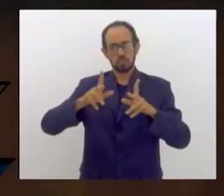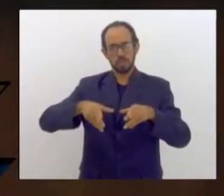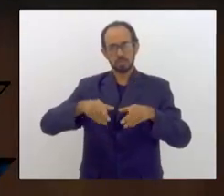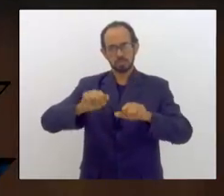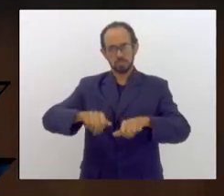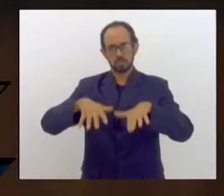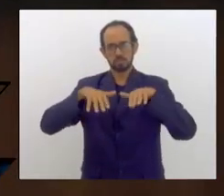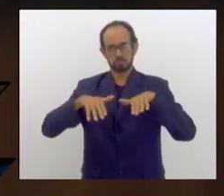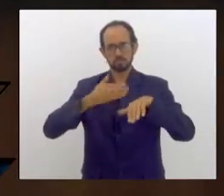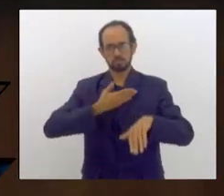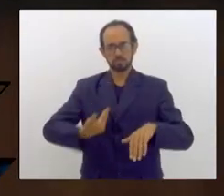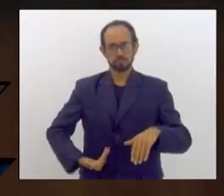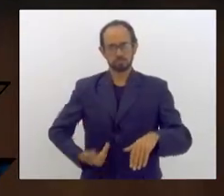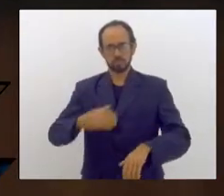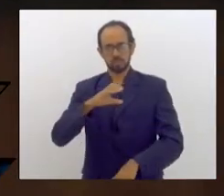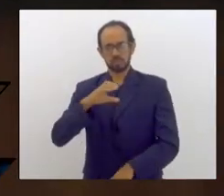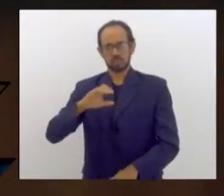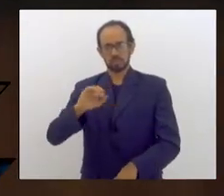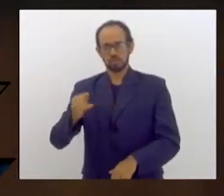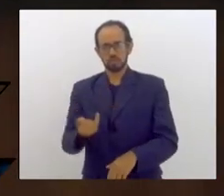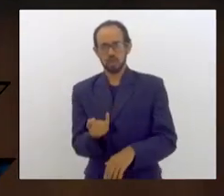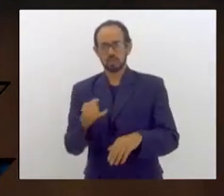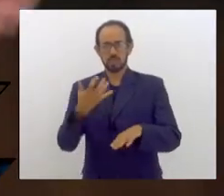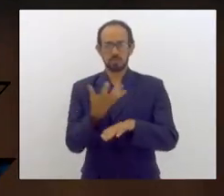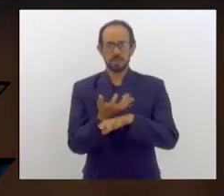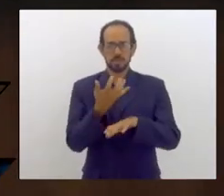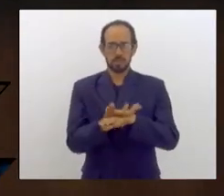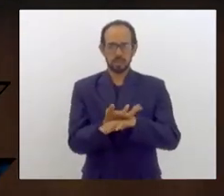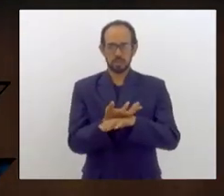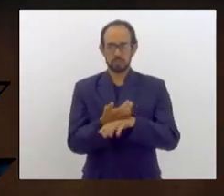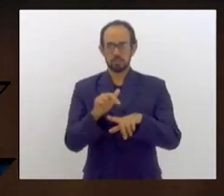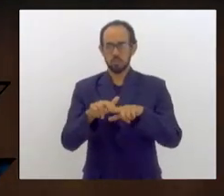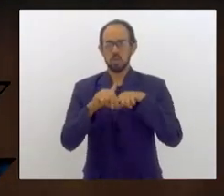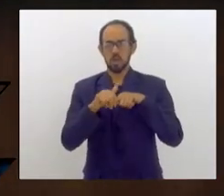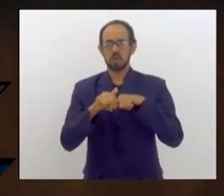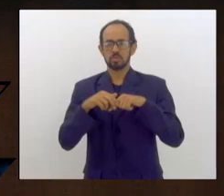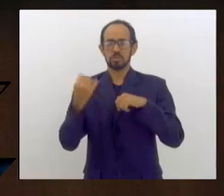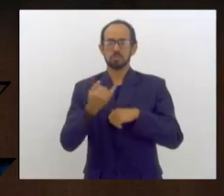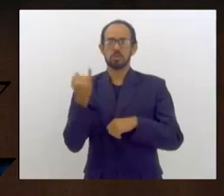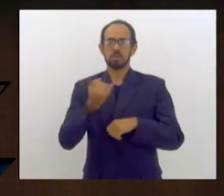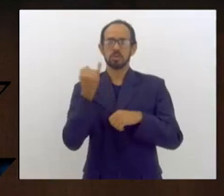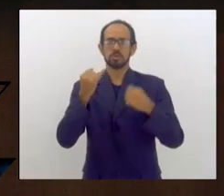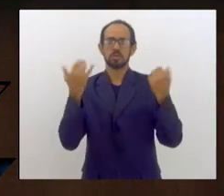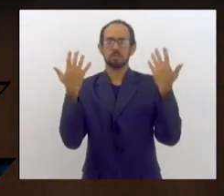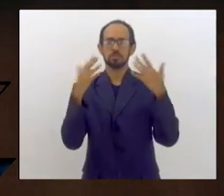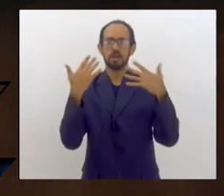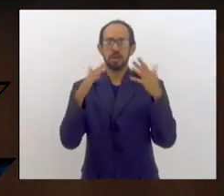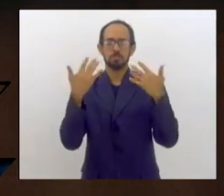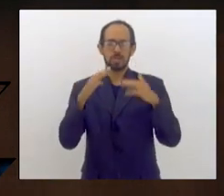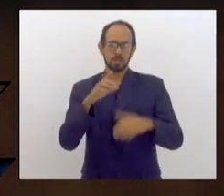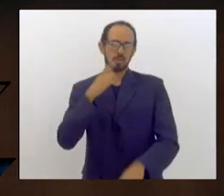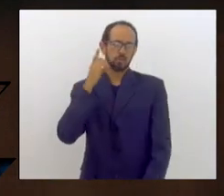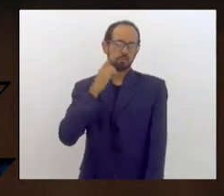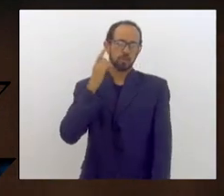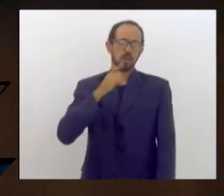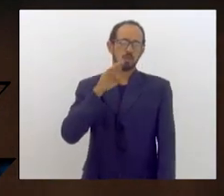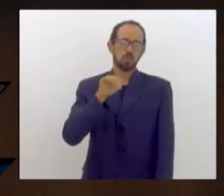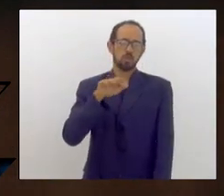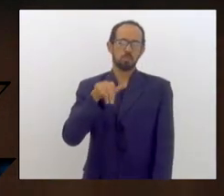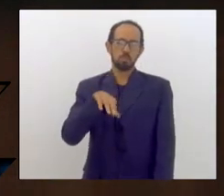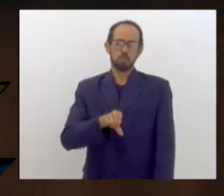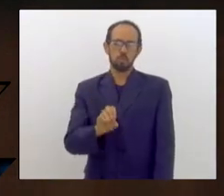âmbito da CCJ, a matéria, destacando a pertinência e parabenizando o autor, deputado Bruno Dauari,